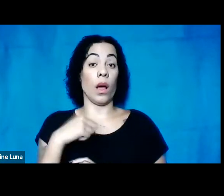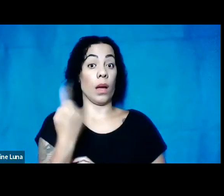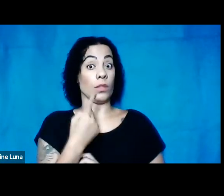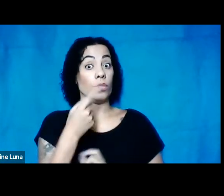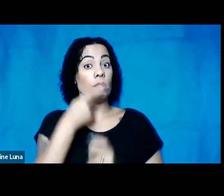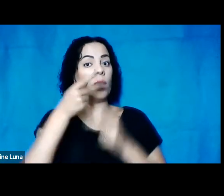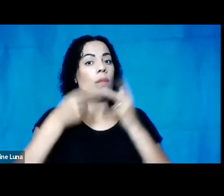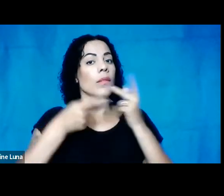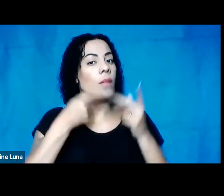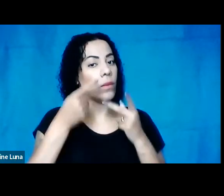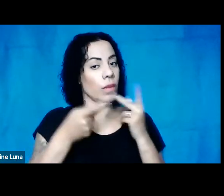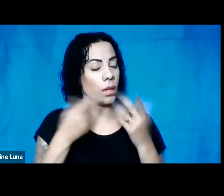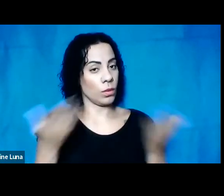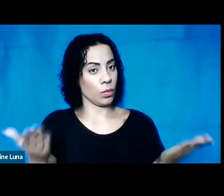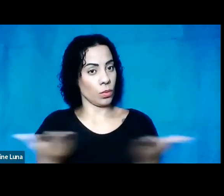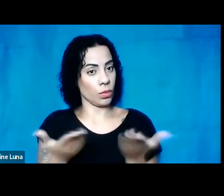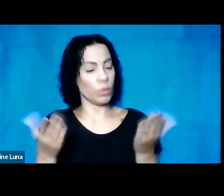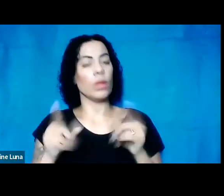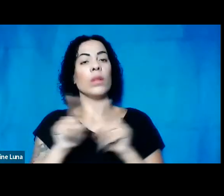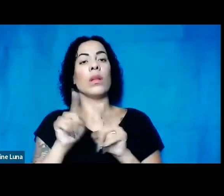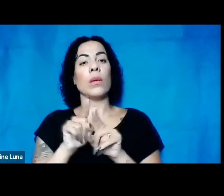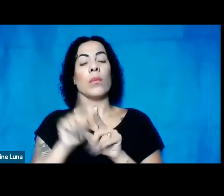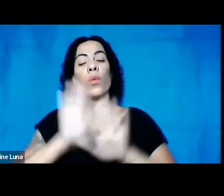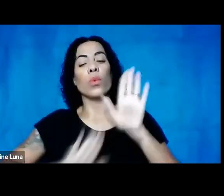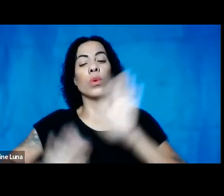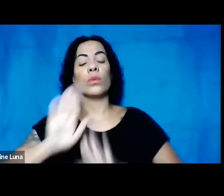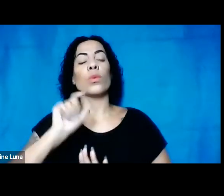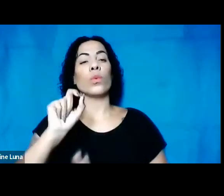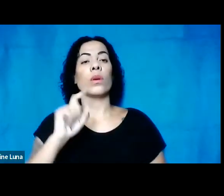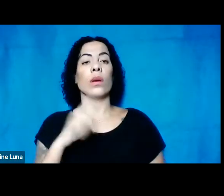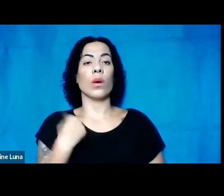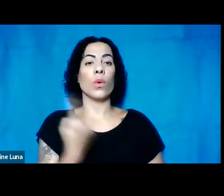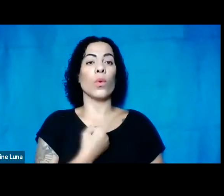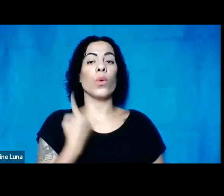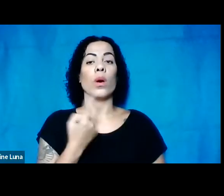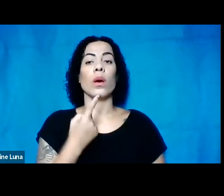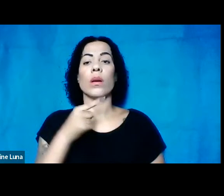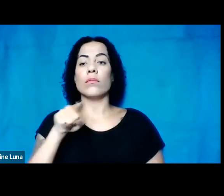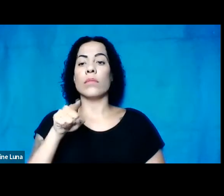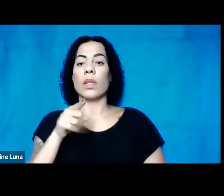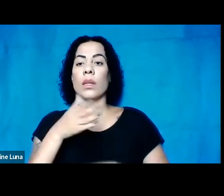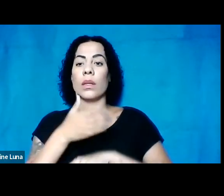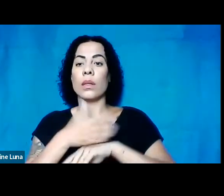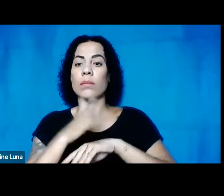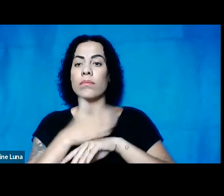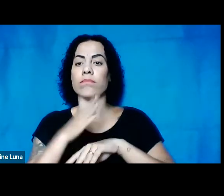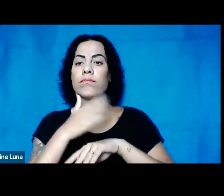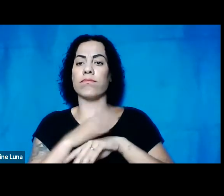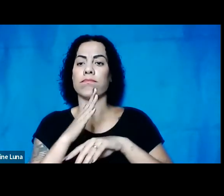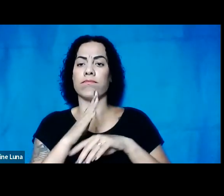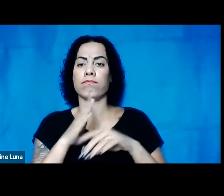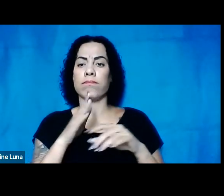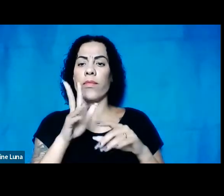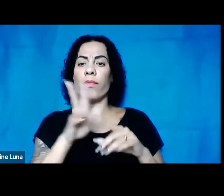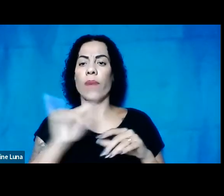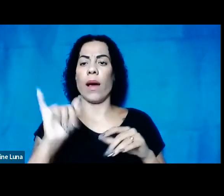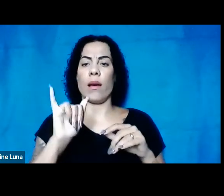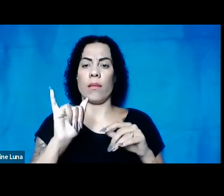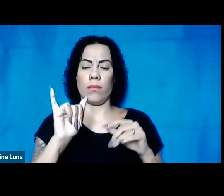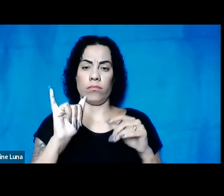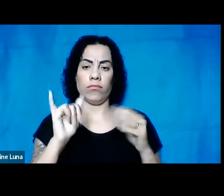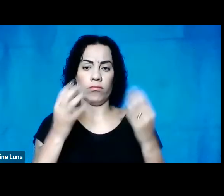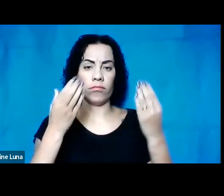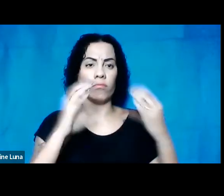falando hoje e com as nossas... E o que, que a gente... essas práticas, né, que a gente vai adotar. Vamos voltar, a gente está